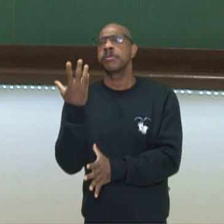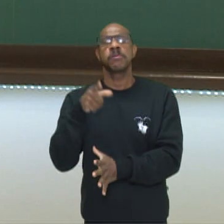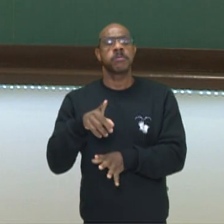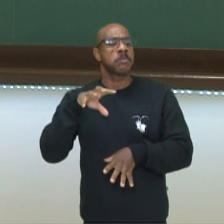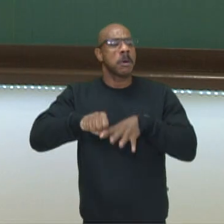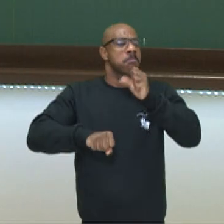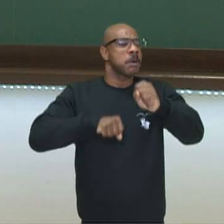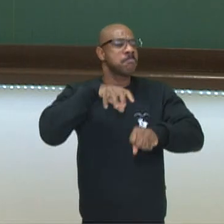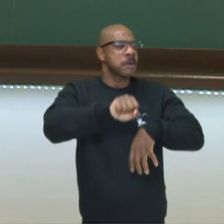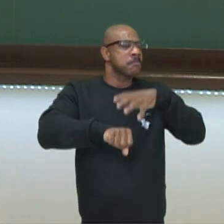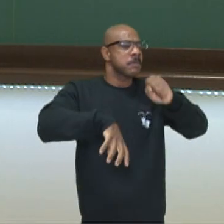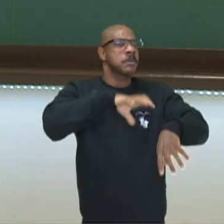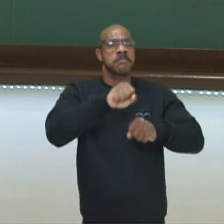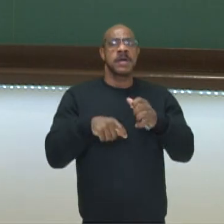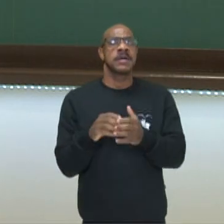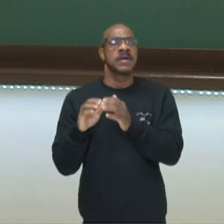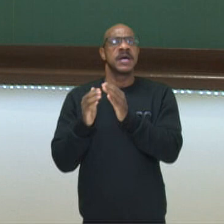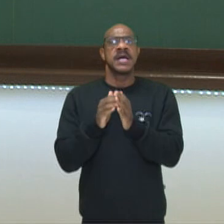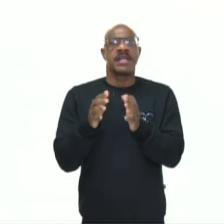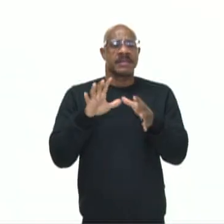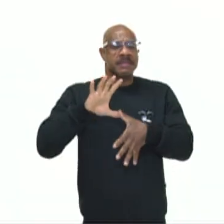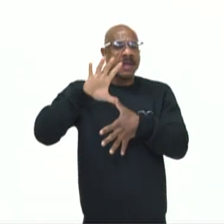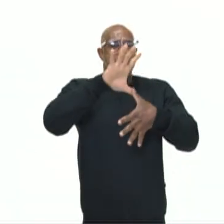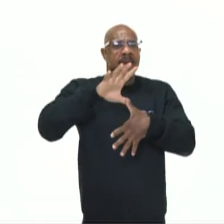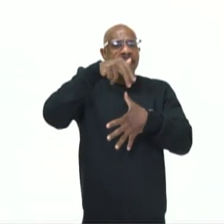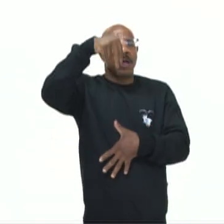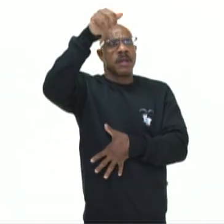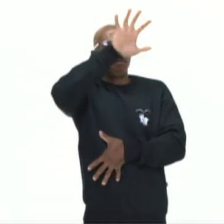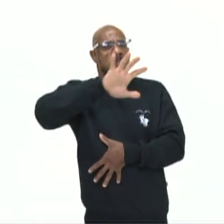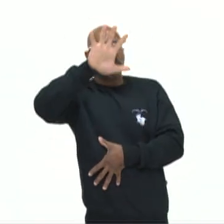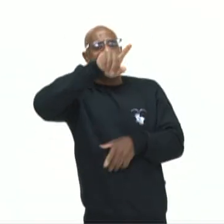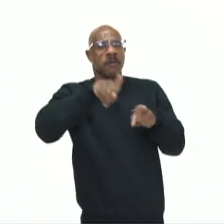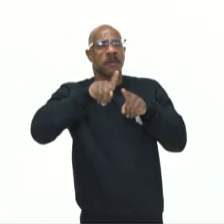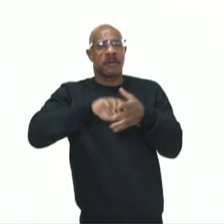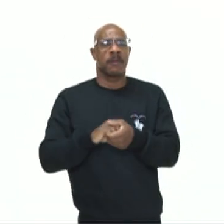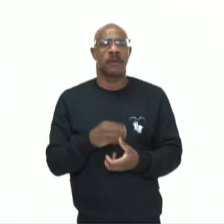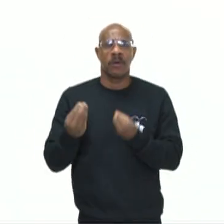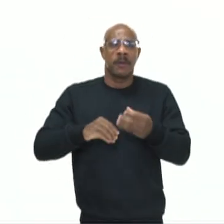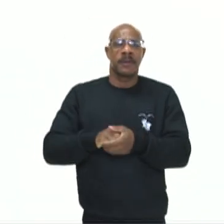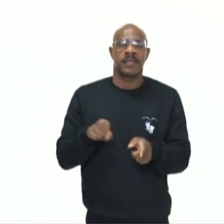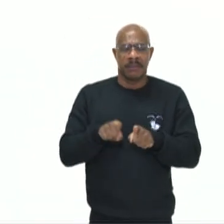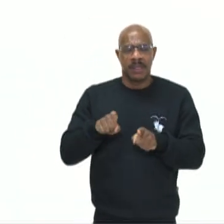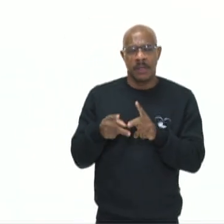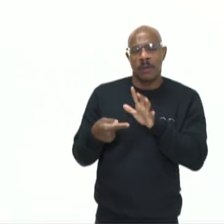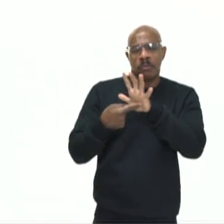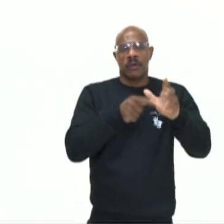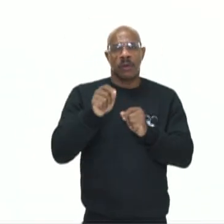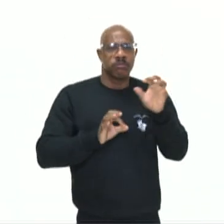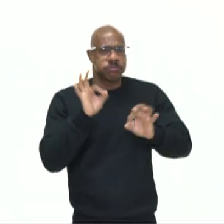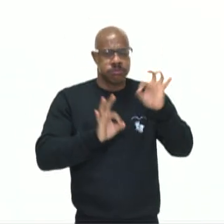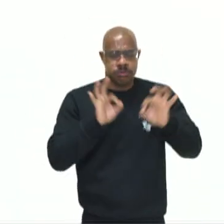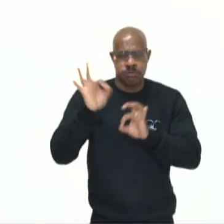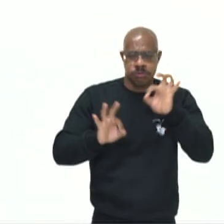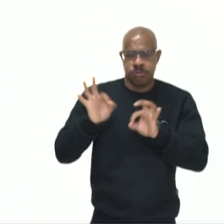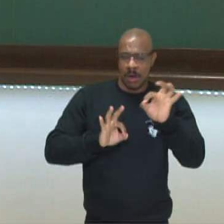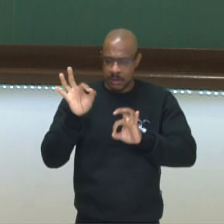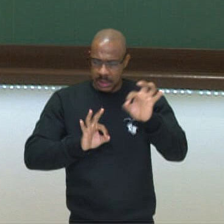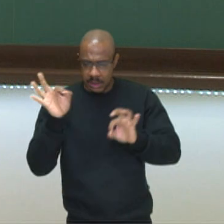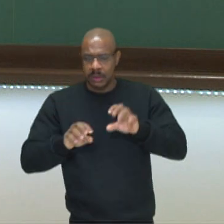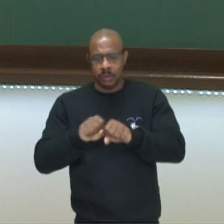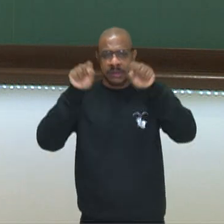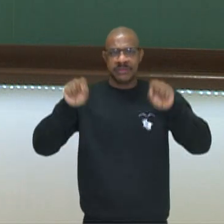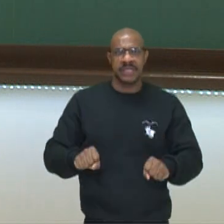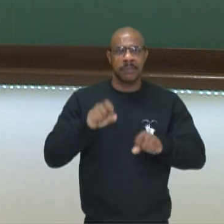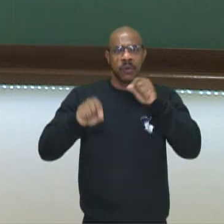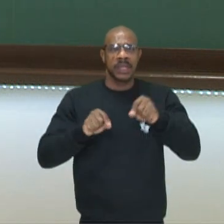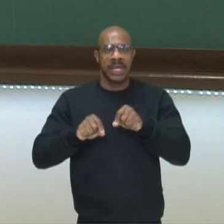feito principalmente pelos ingleses, e identificar a organização do sistema colonial inglês,